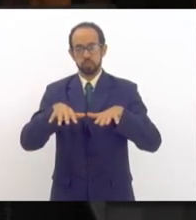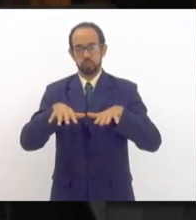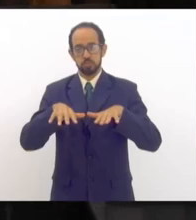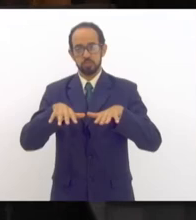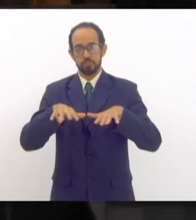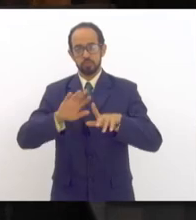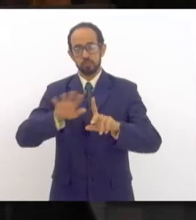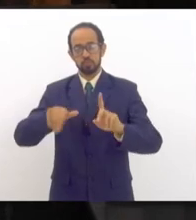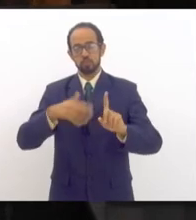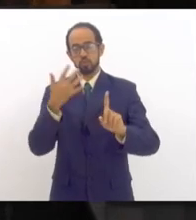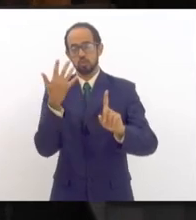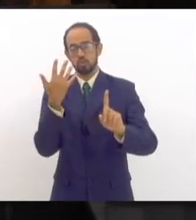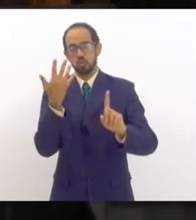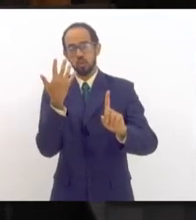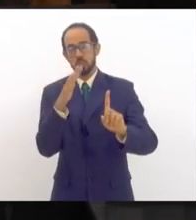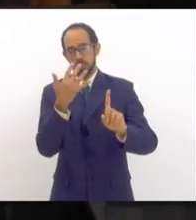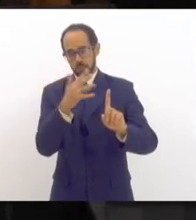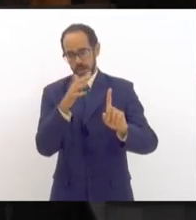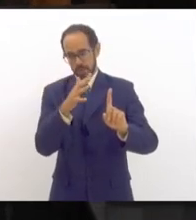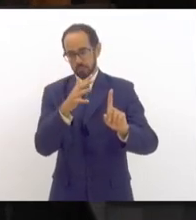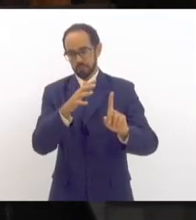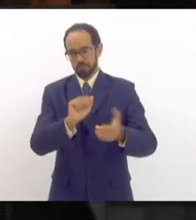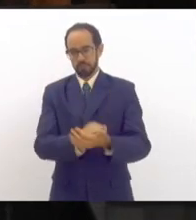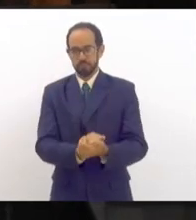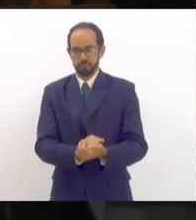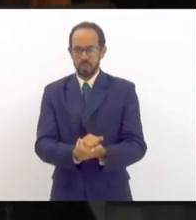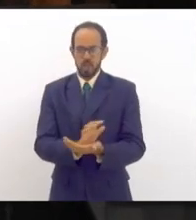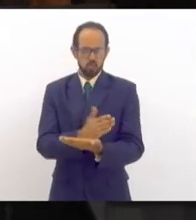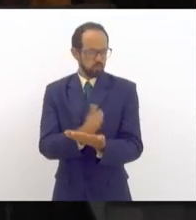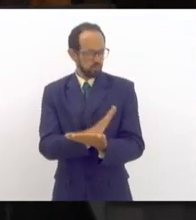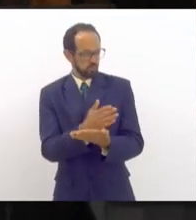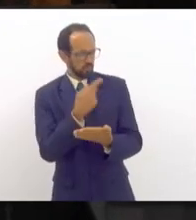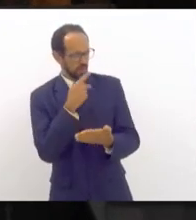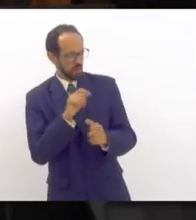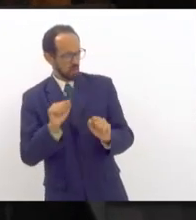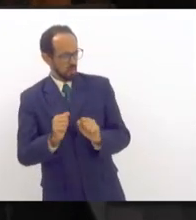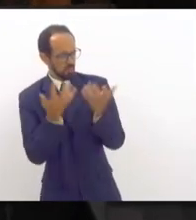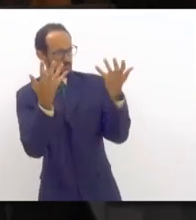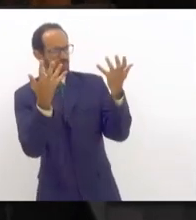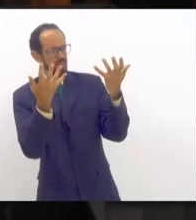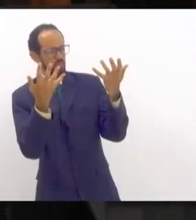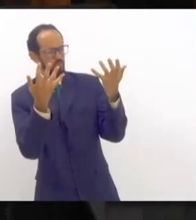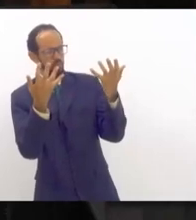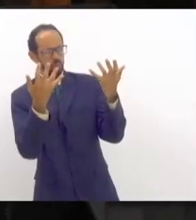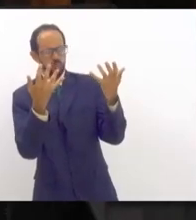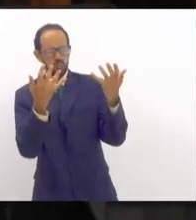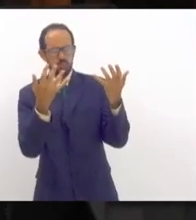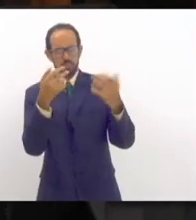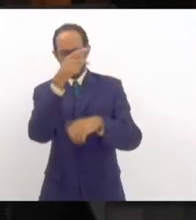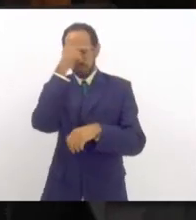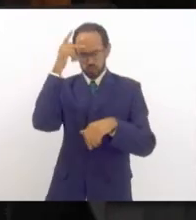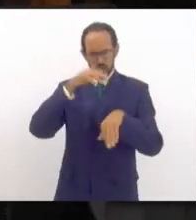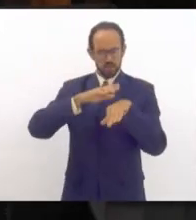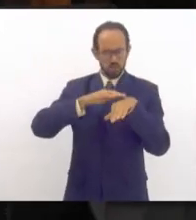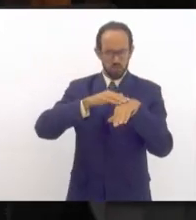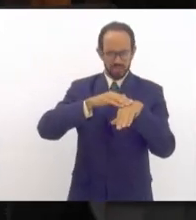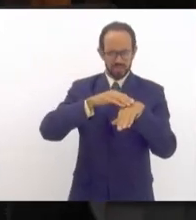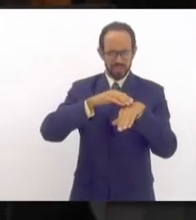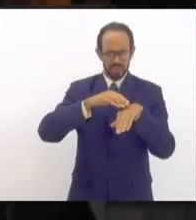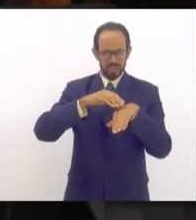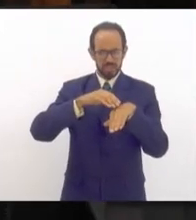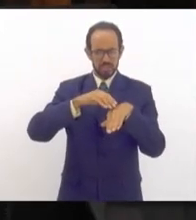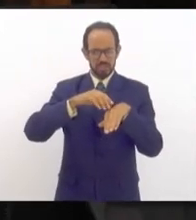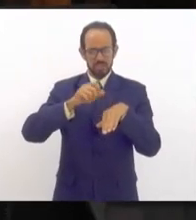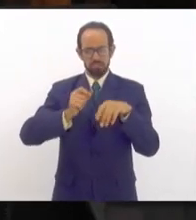comemorar alguém vai questiona comemorar alguém que tenha doença Rara